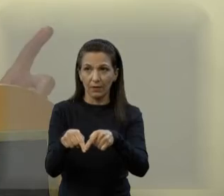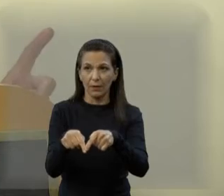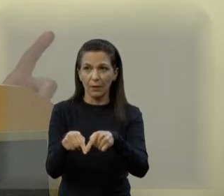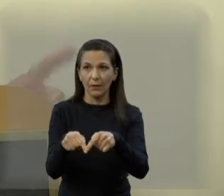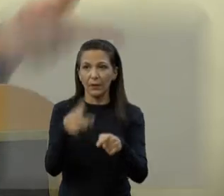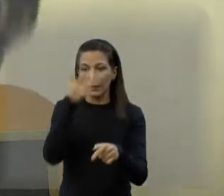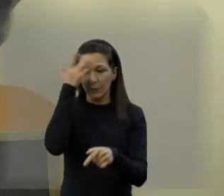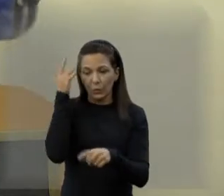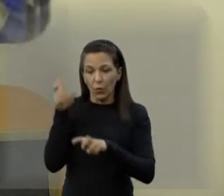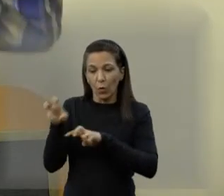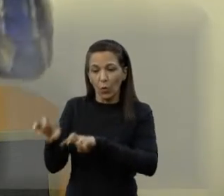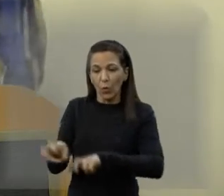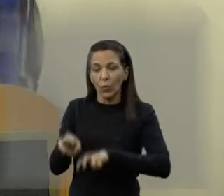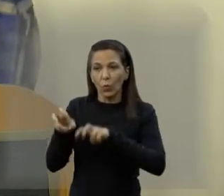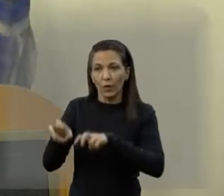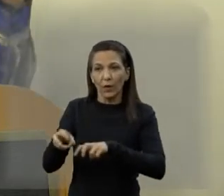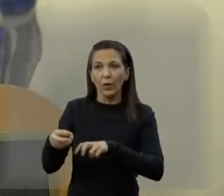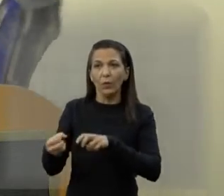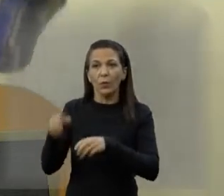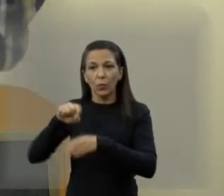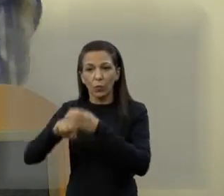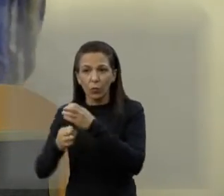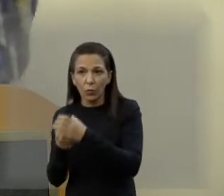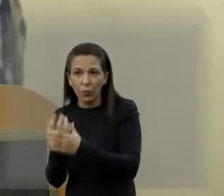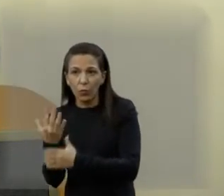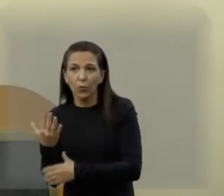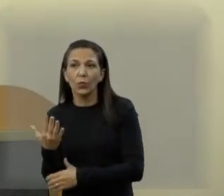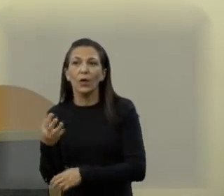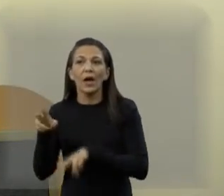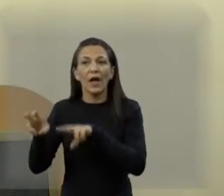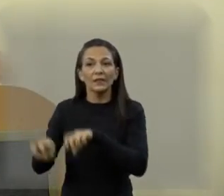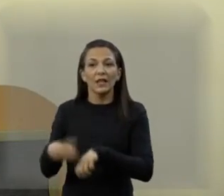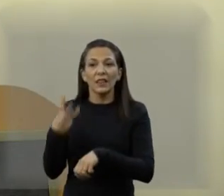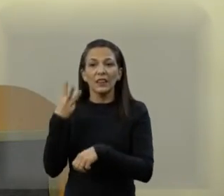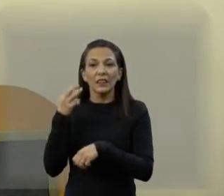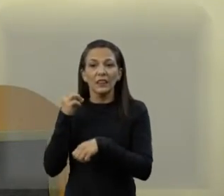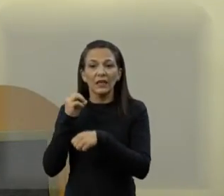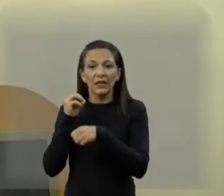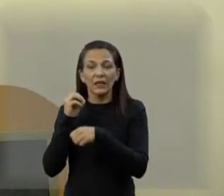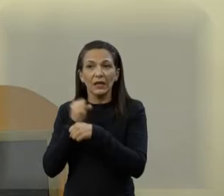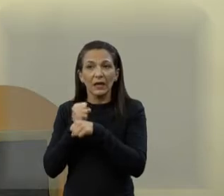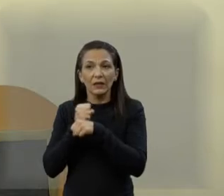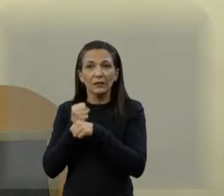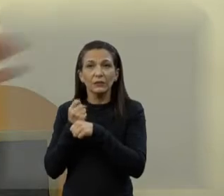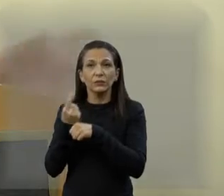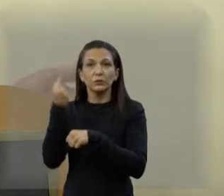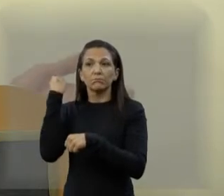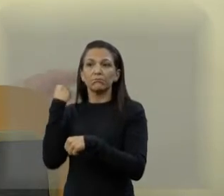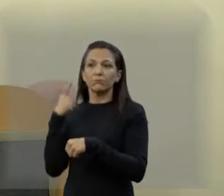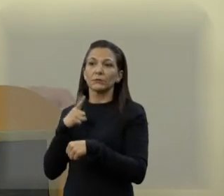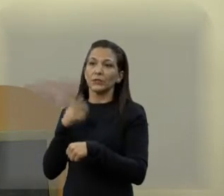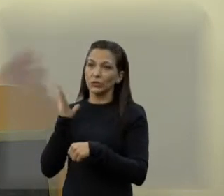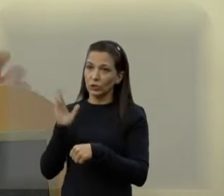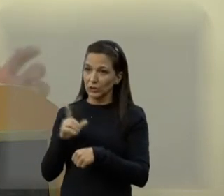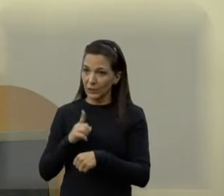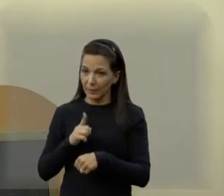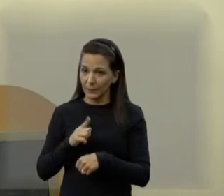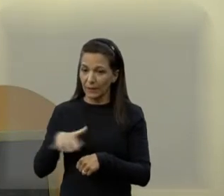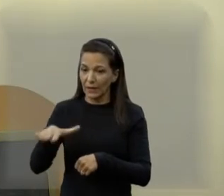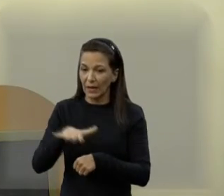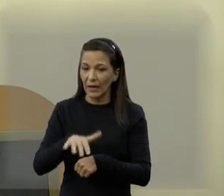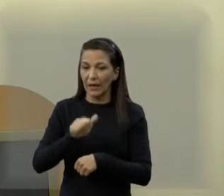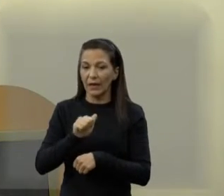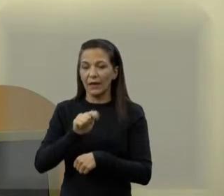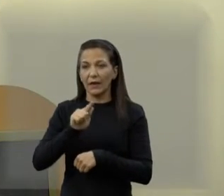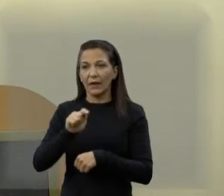nossos Produtores Rurais que já foram assentados há mais de 30 anos em Araraquara a questão agrária no